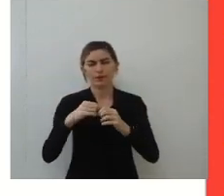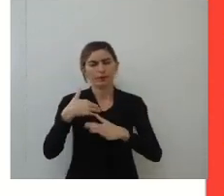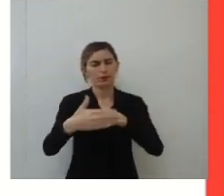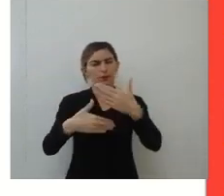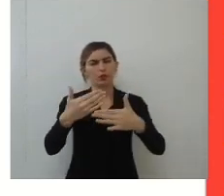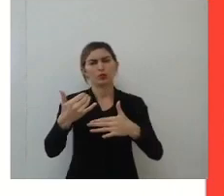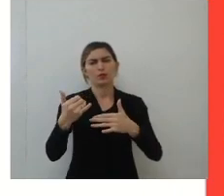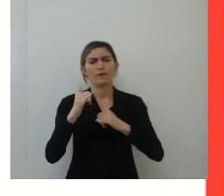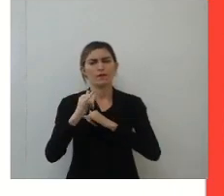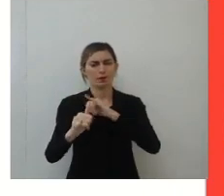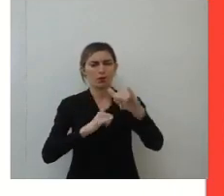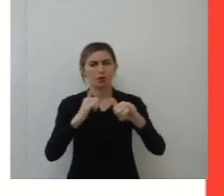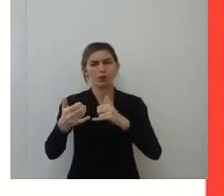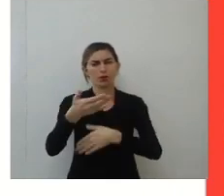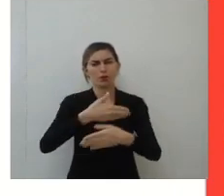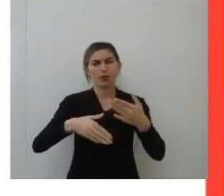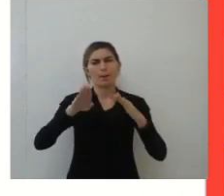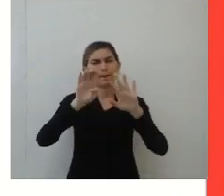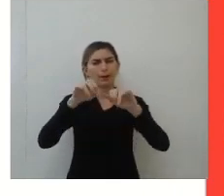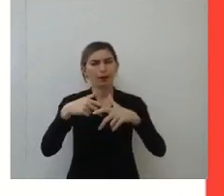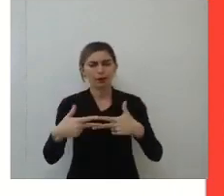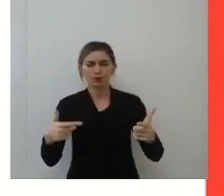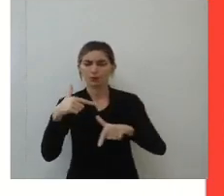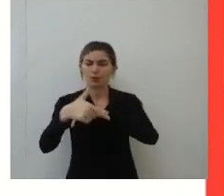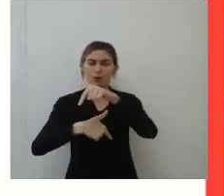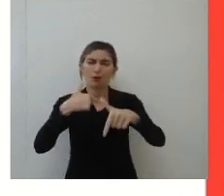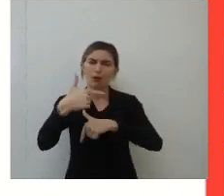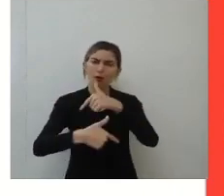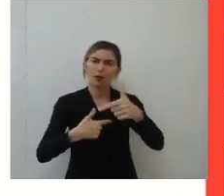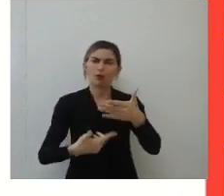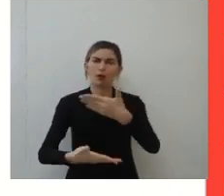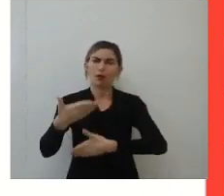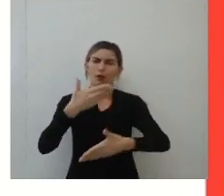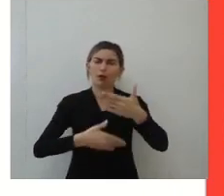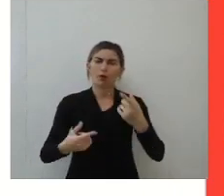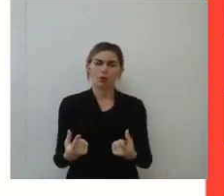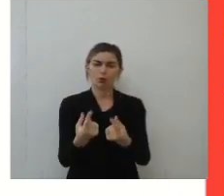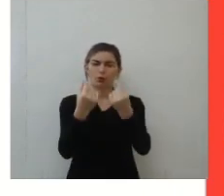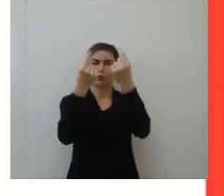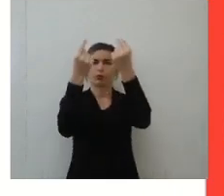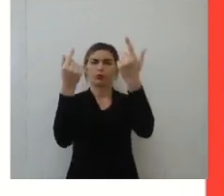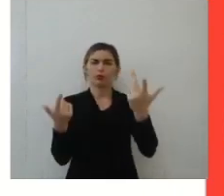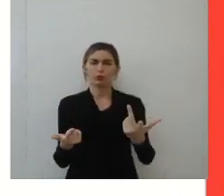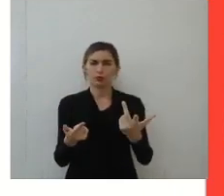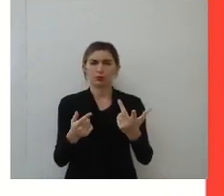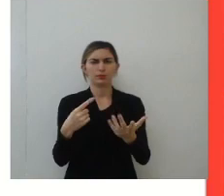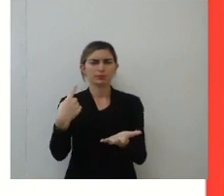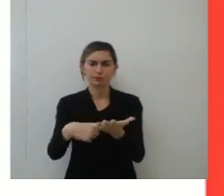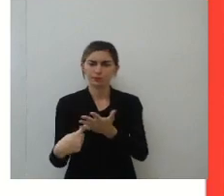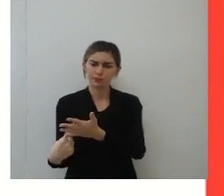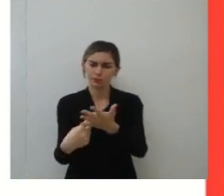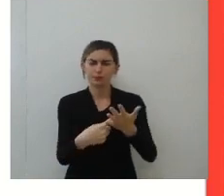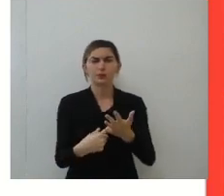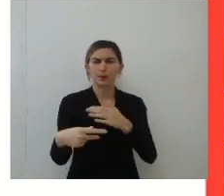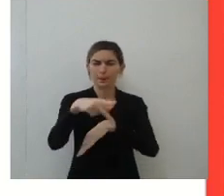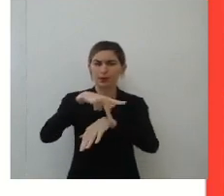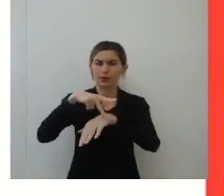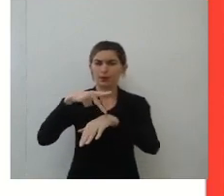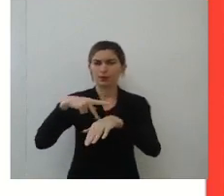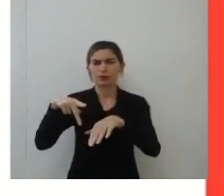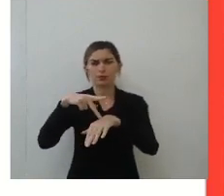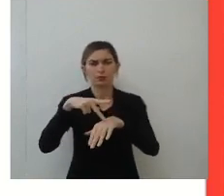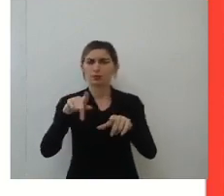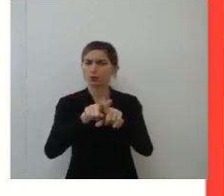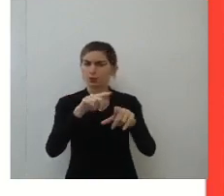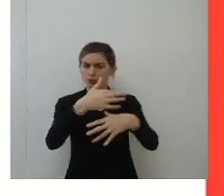processo informacional de circulação de bens e serviços. A gente tem relações econômicas que vão ser estabelecidas entre países e